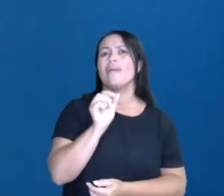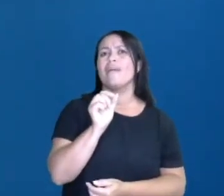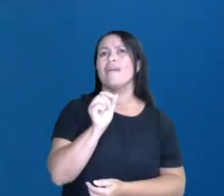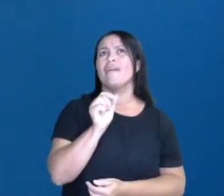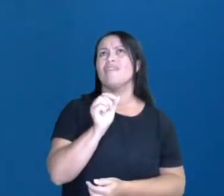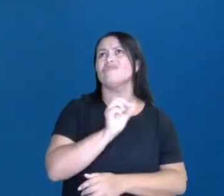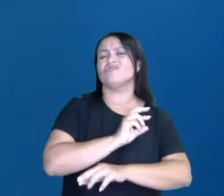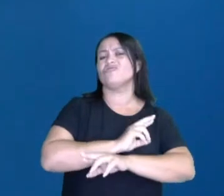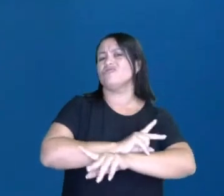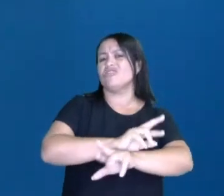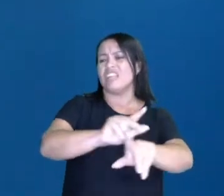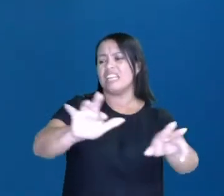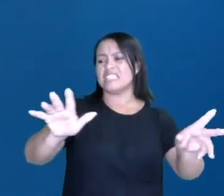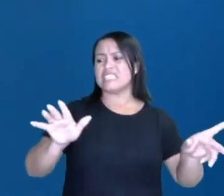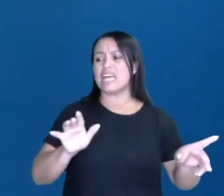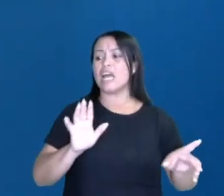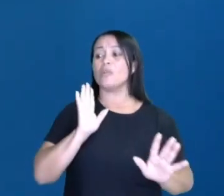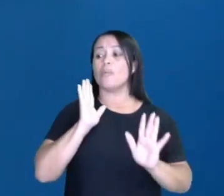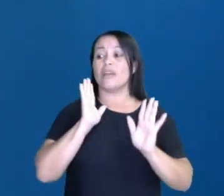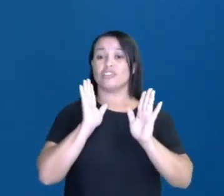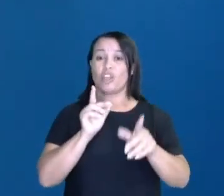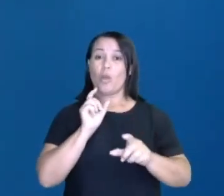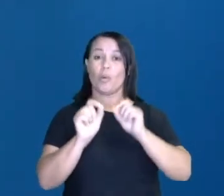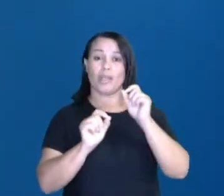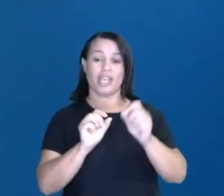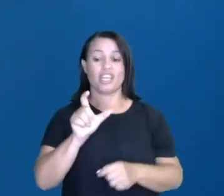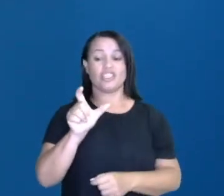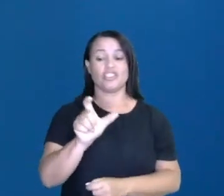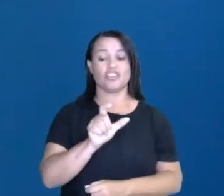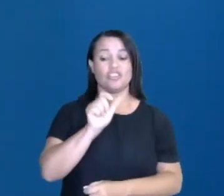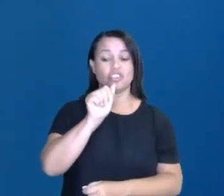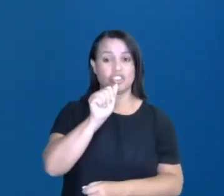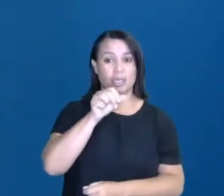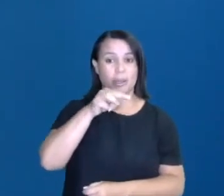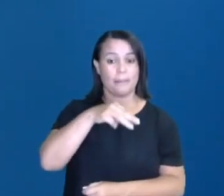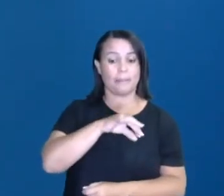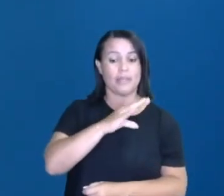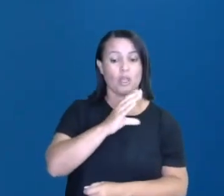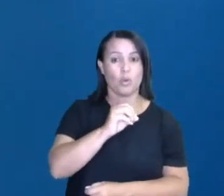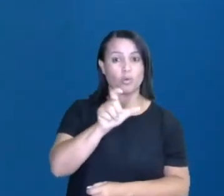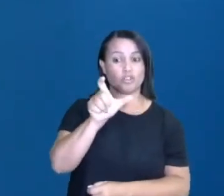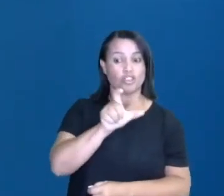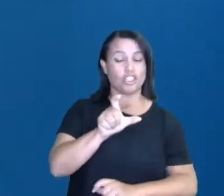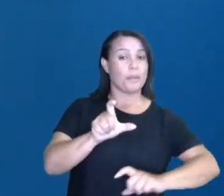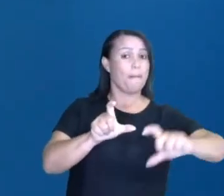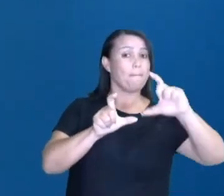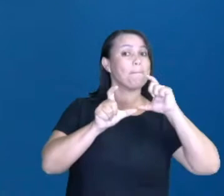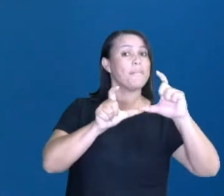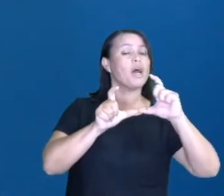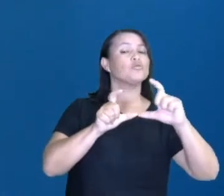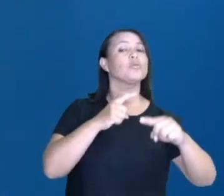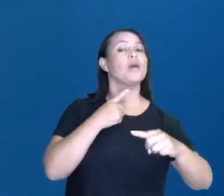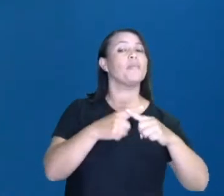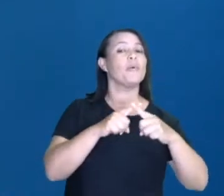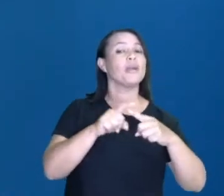dos demais. Já Chamico é escrito com a letra maiúscula, por quê? Chamico é o